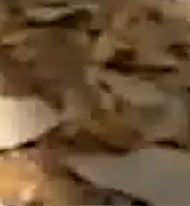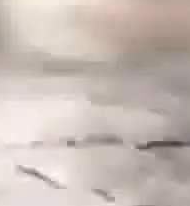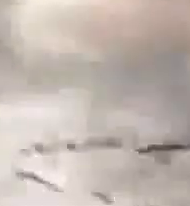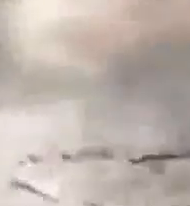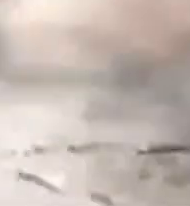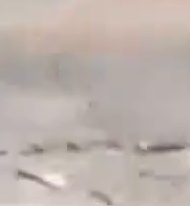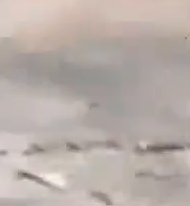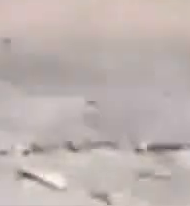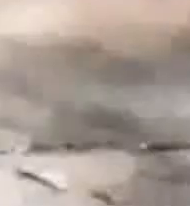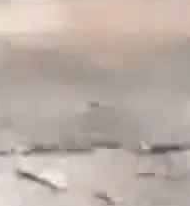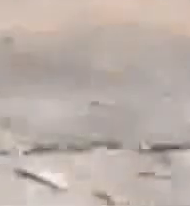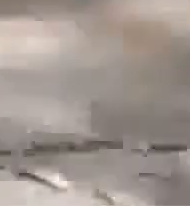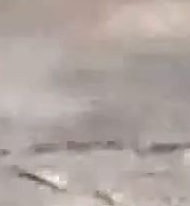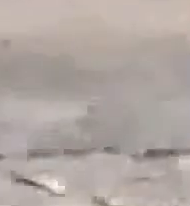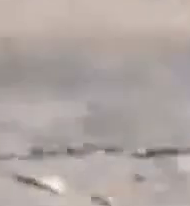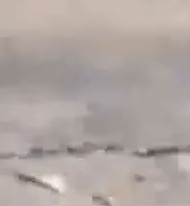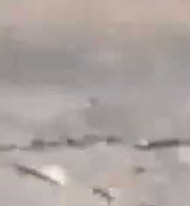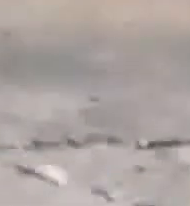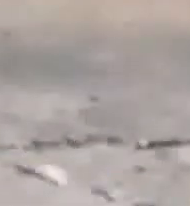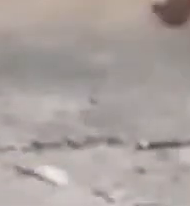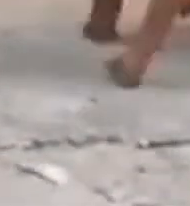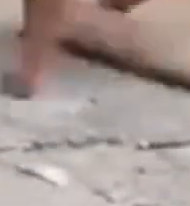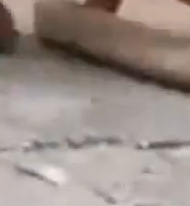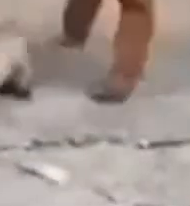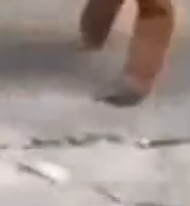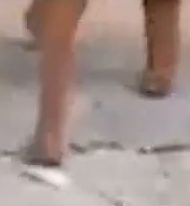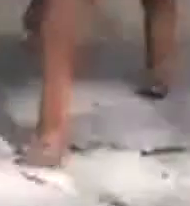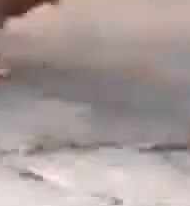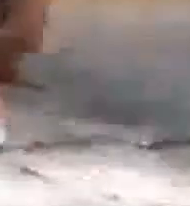um e